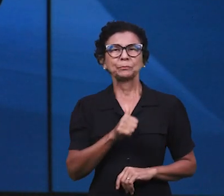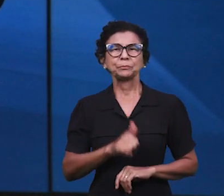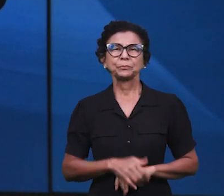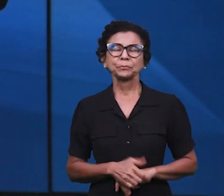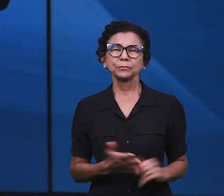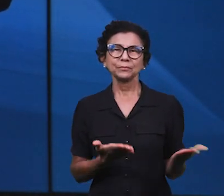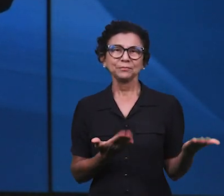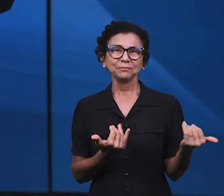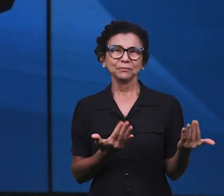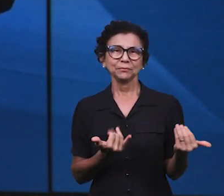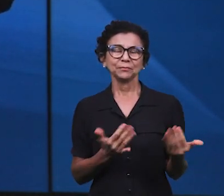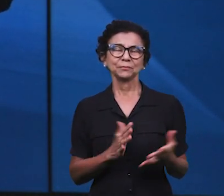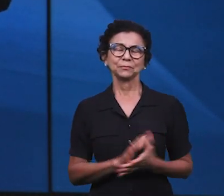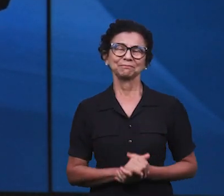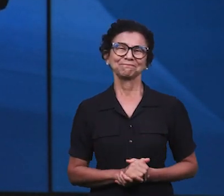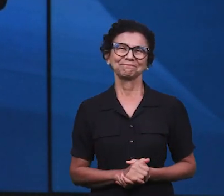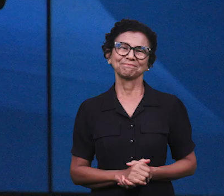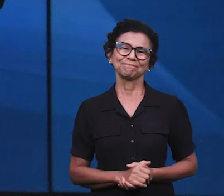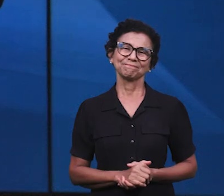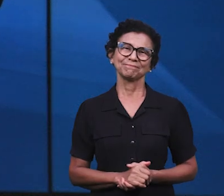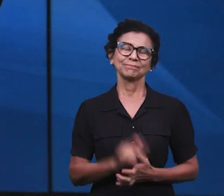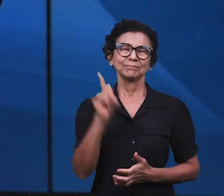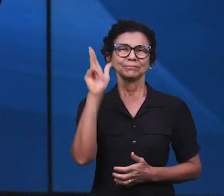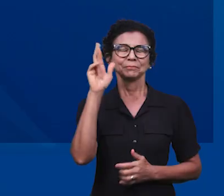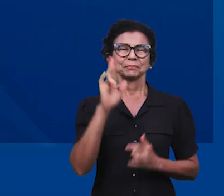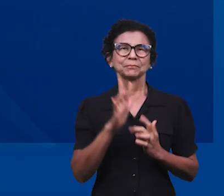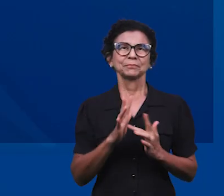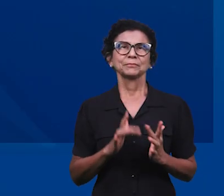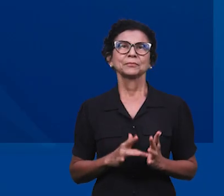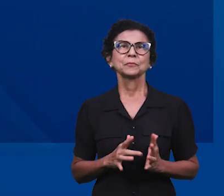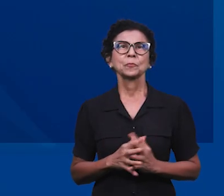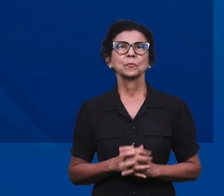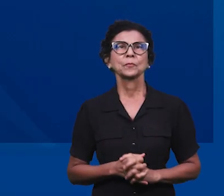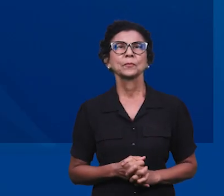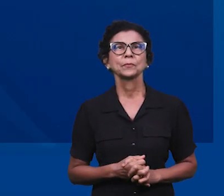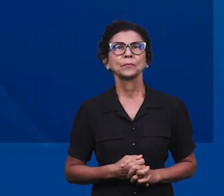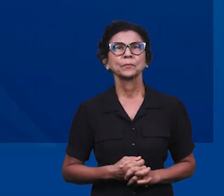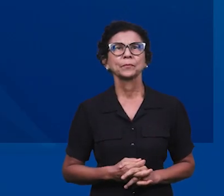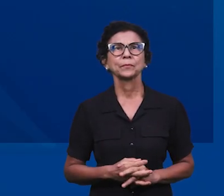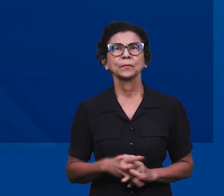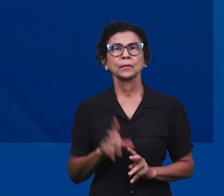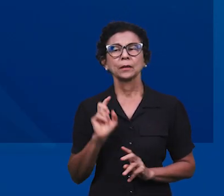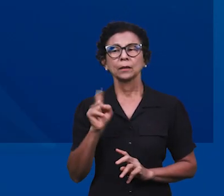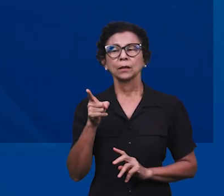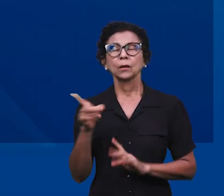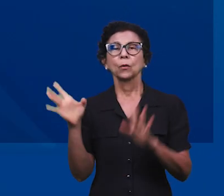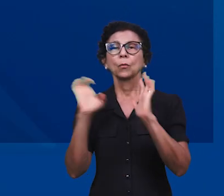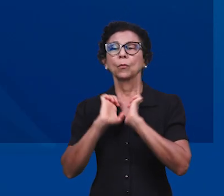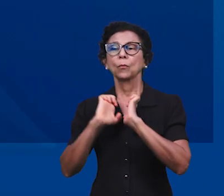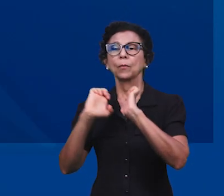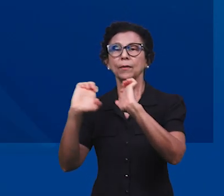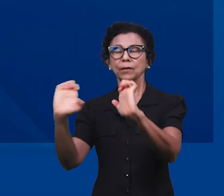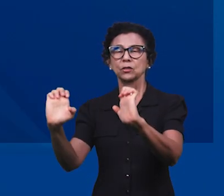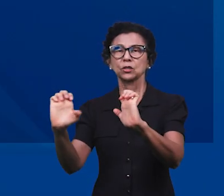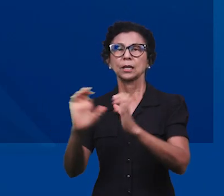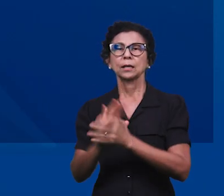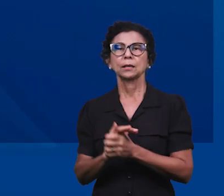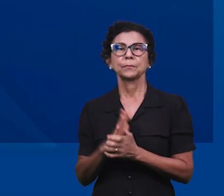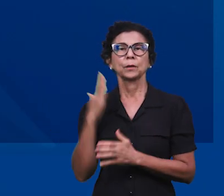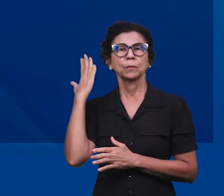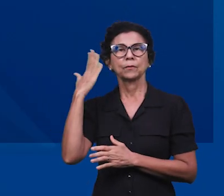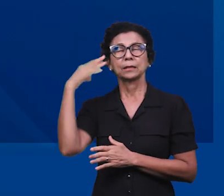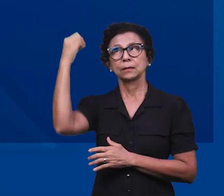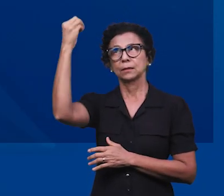da nossa igreja em Goiânia. Irmã Liliane, a paz do Senhor, irmã. O evangelho, ele é uma mensagem